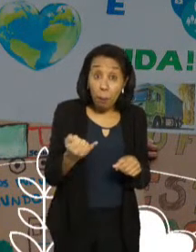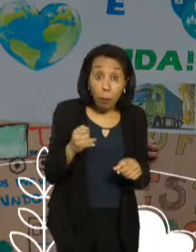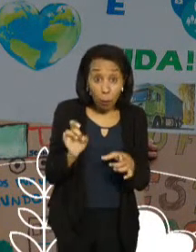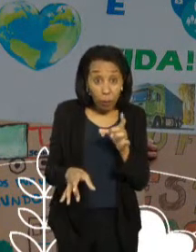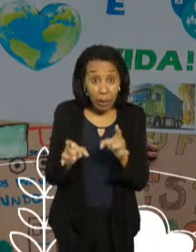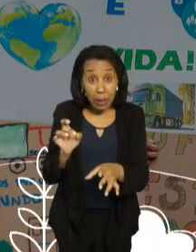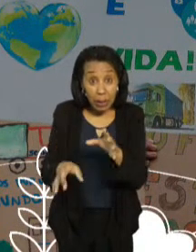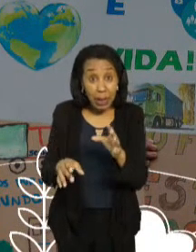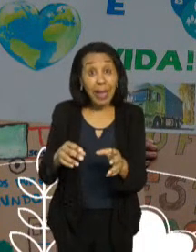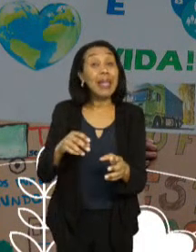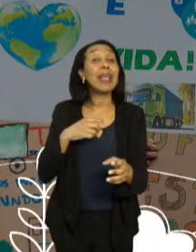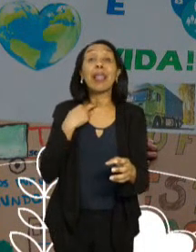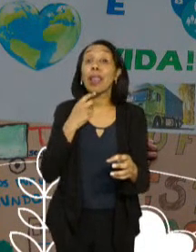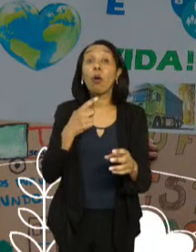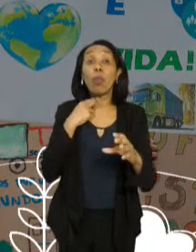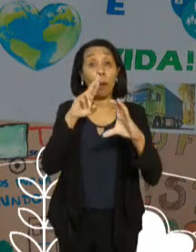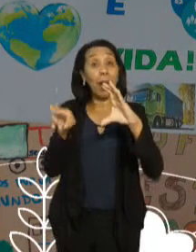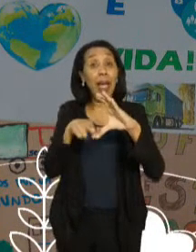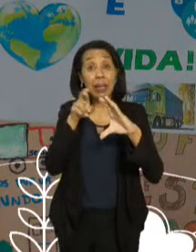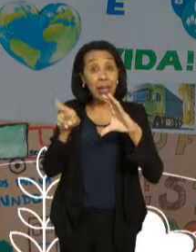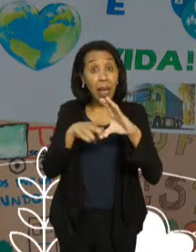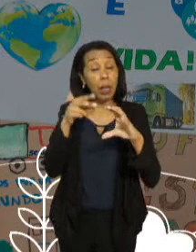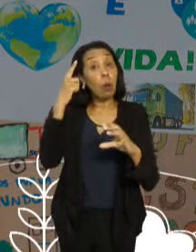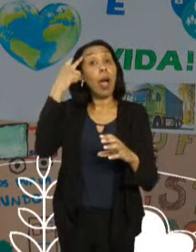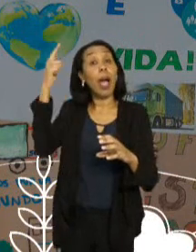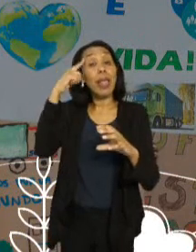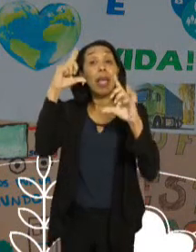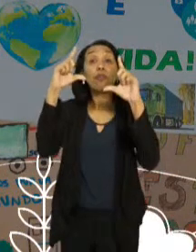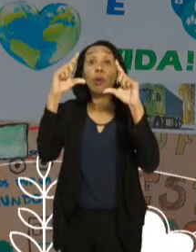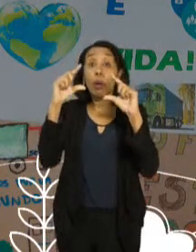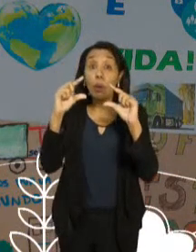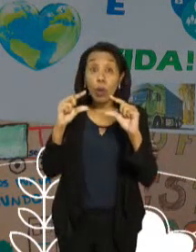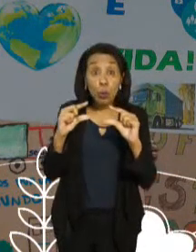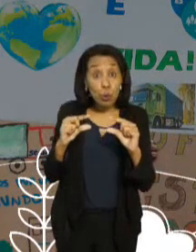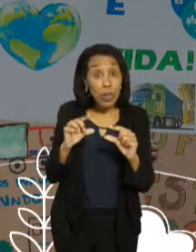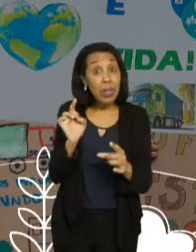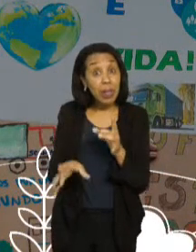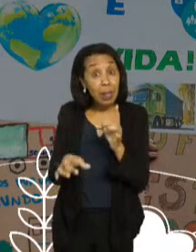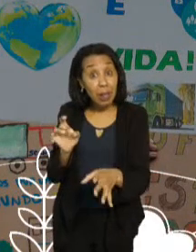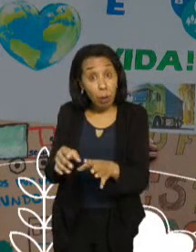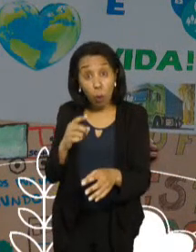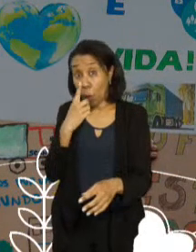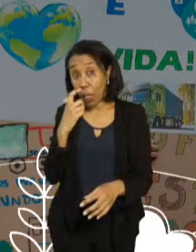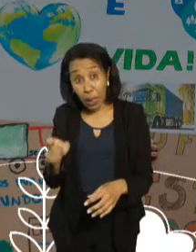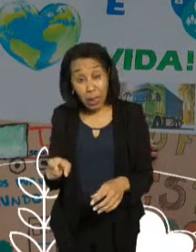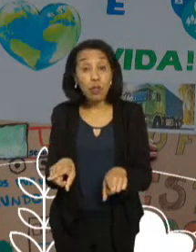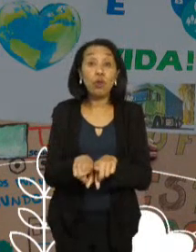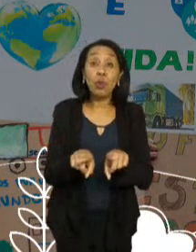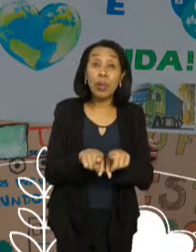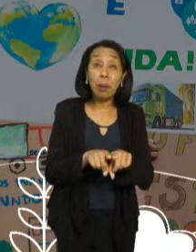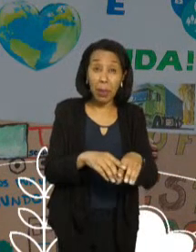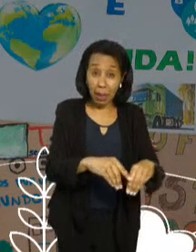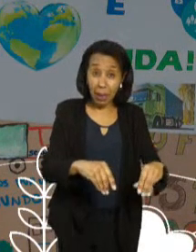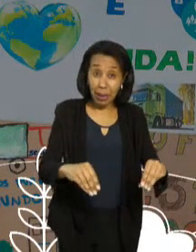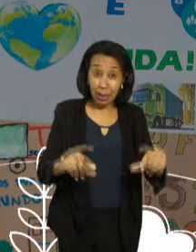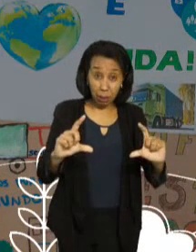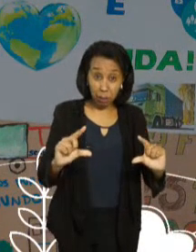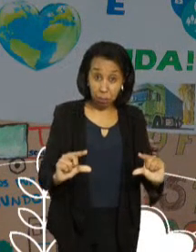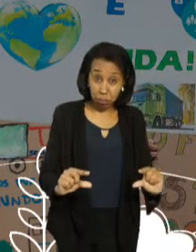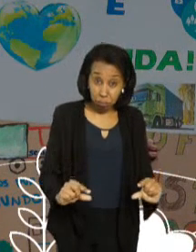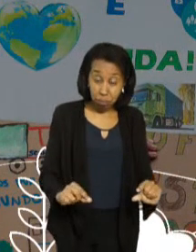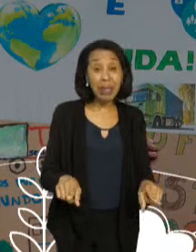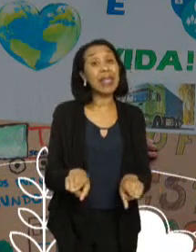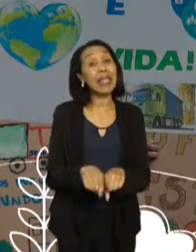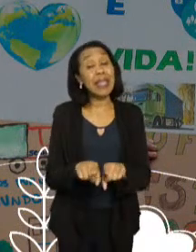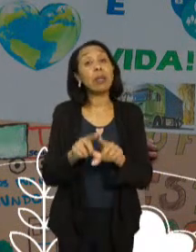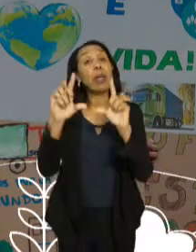de reciclagem, ou seja, a ideia de reduzir o volume de resíduos levado a aterro e também reduzir a